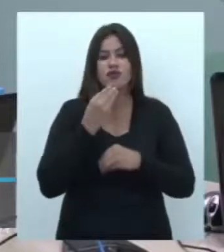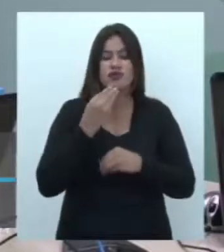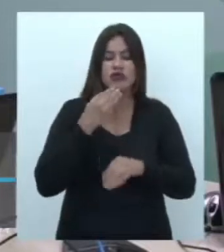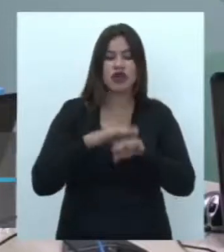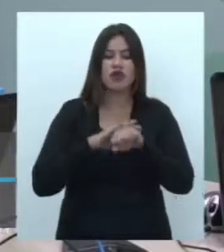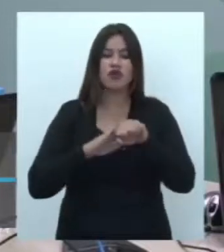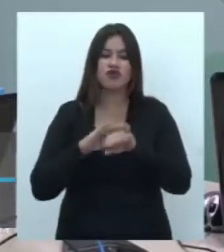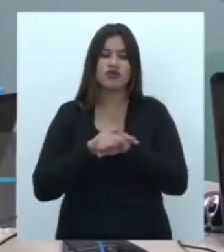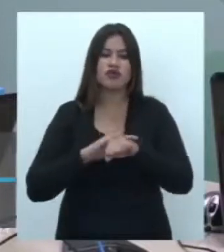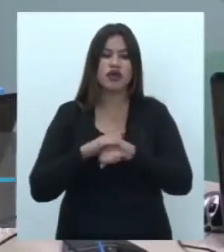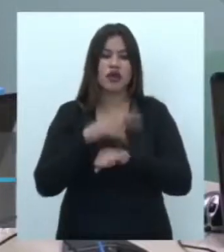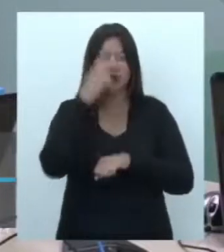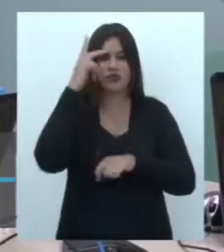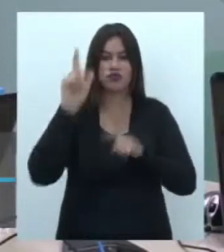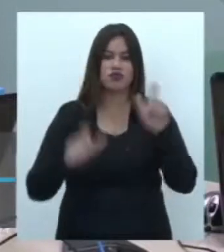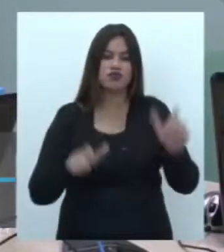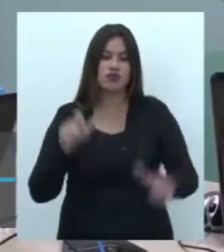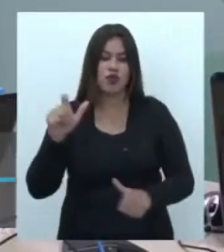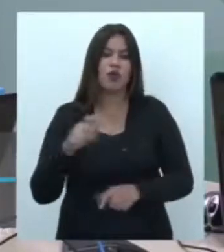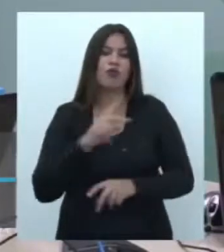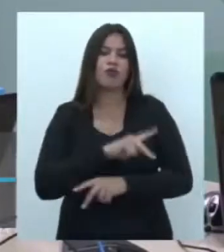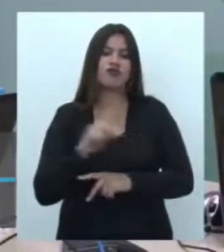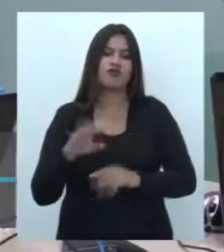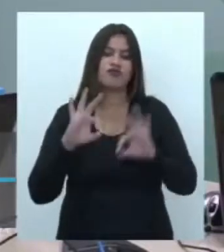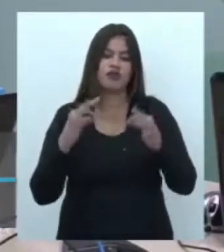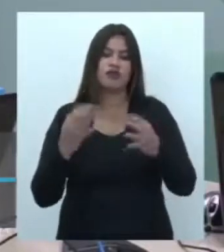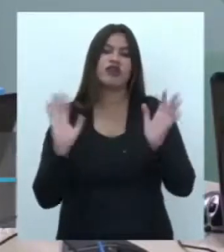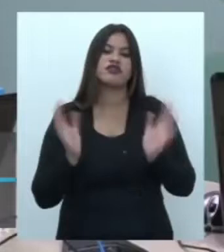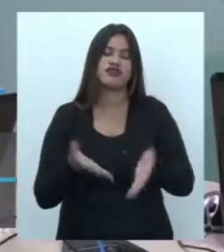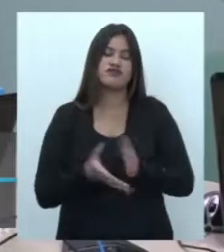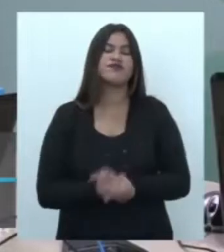com seus colegas e professores, familiares